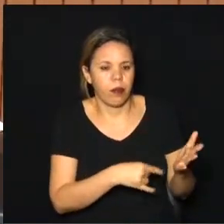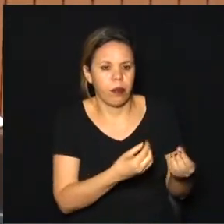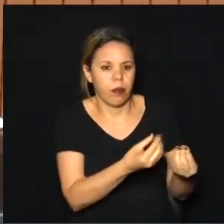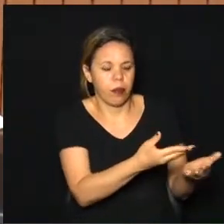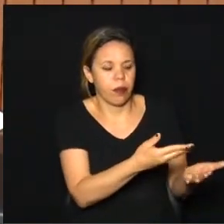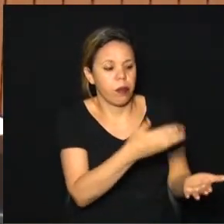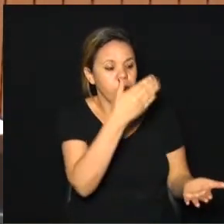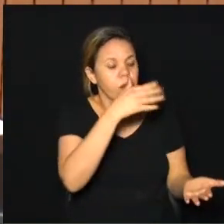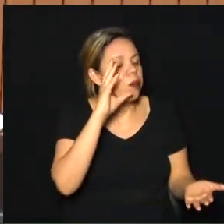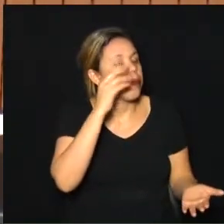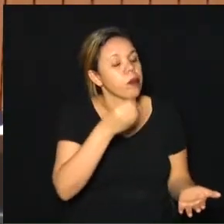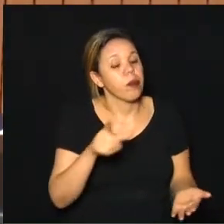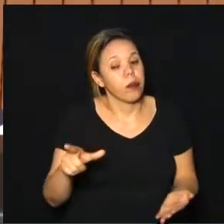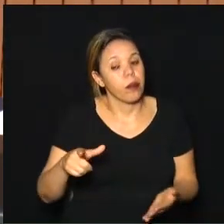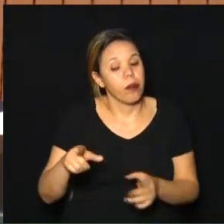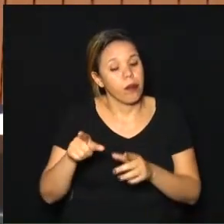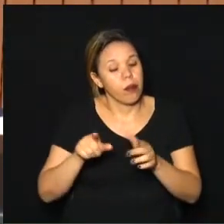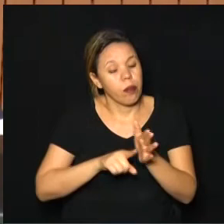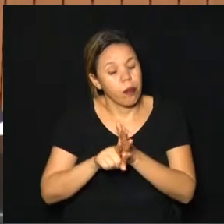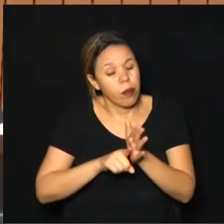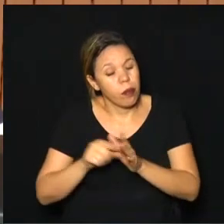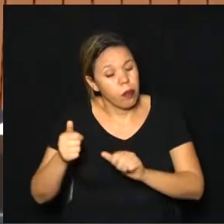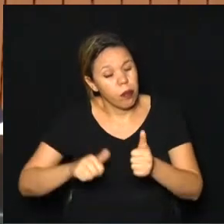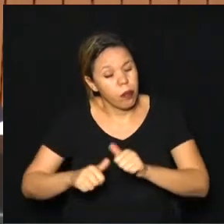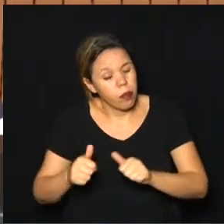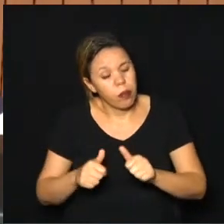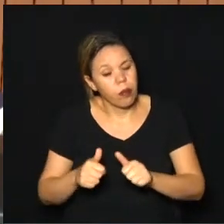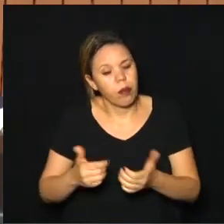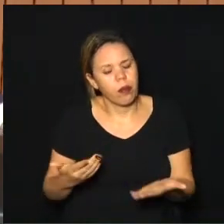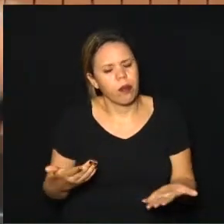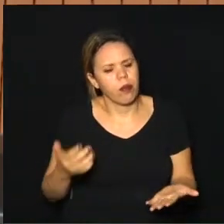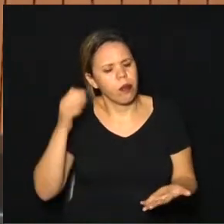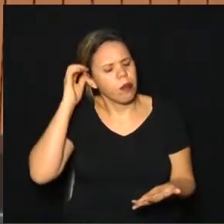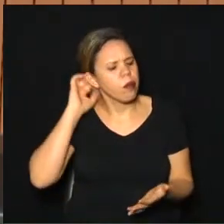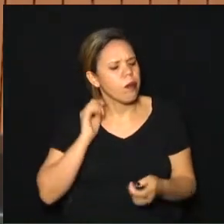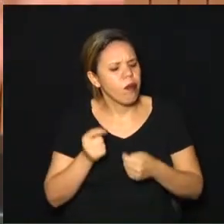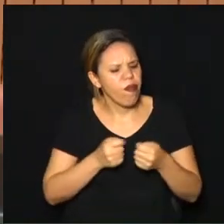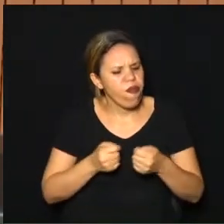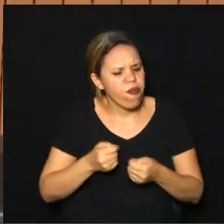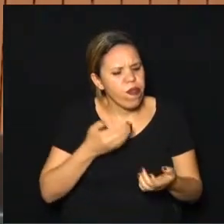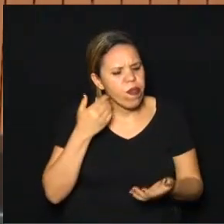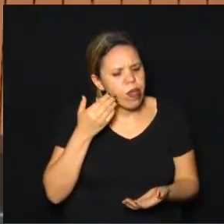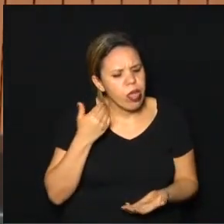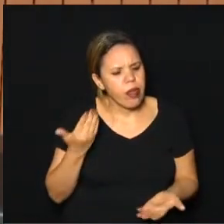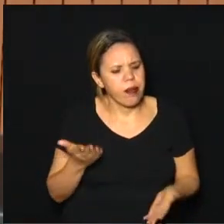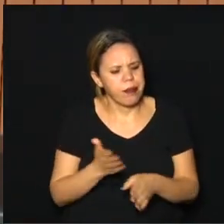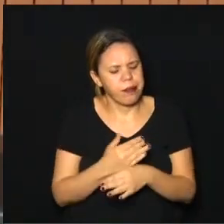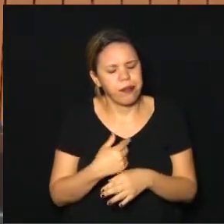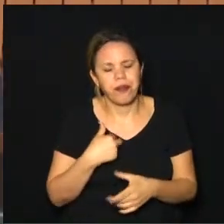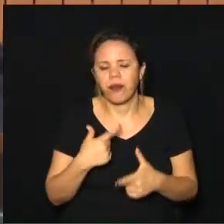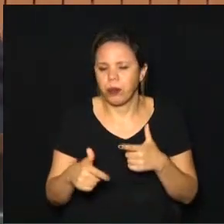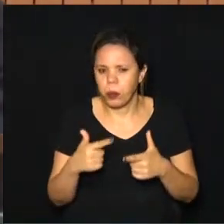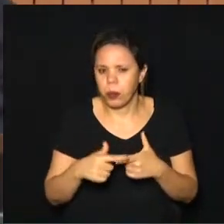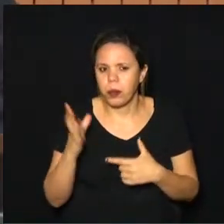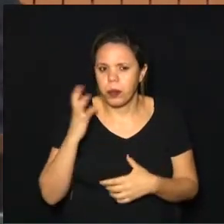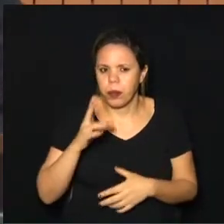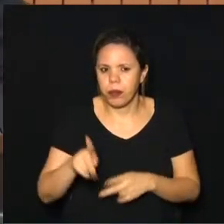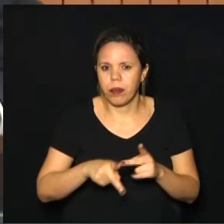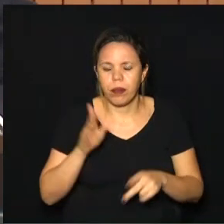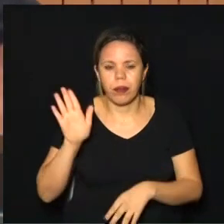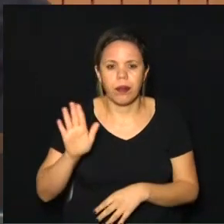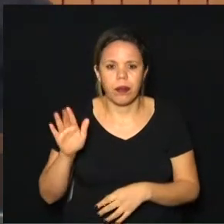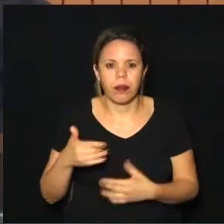conhecimento ao Ministério Público para que ele apure eventual abuso de poder econômico, por exemplo. E isso sim pode dar algum problema mais sério para o